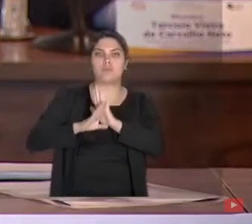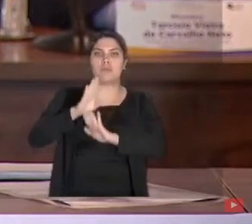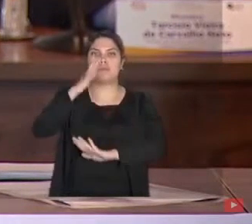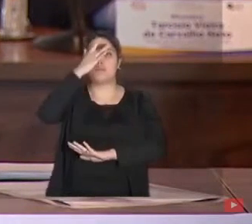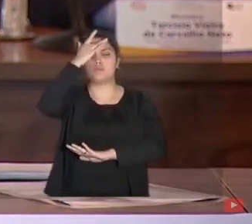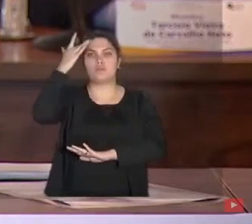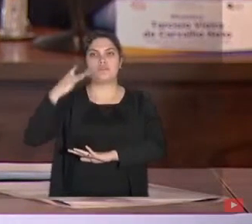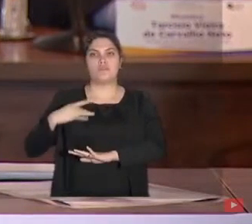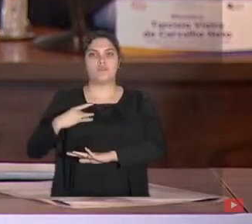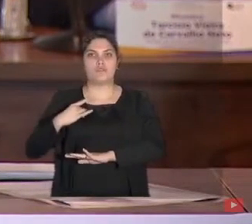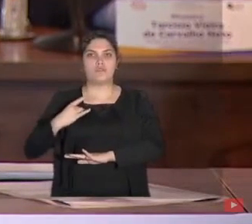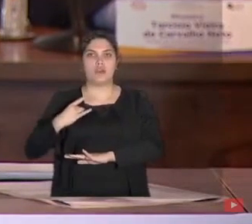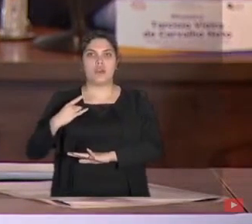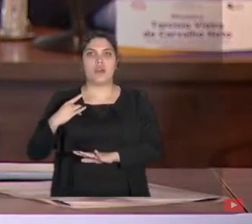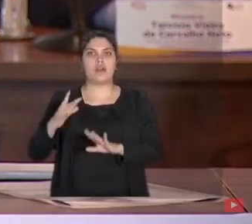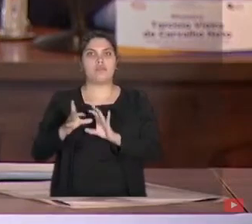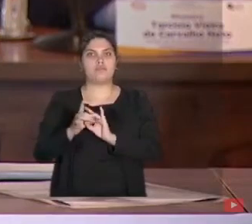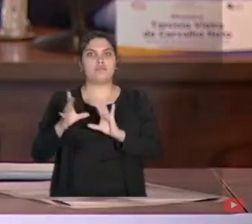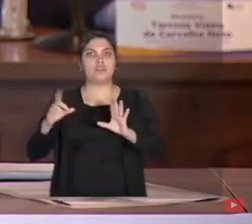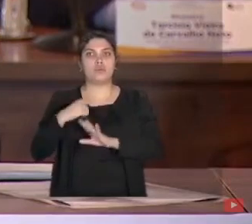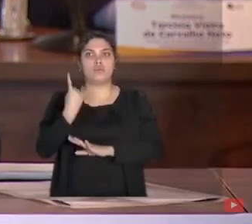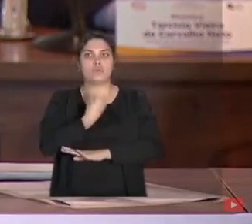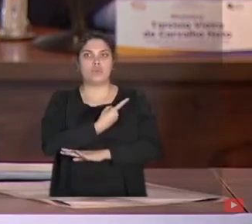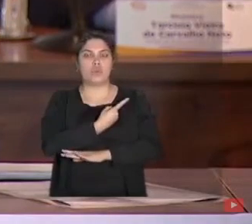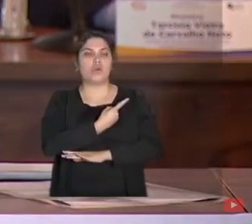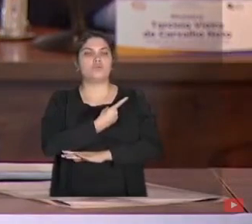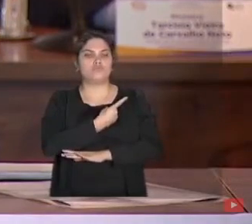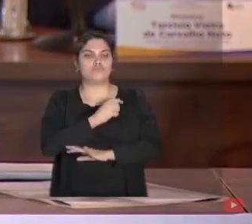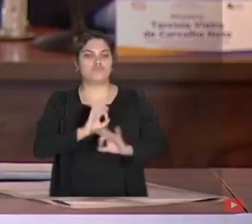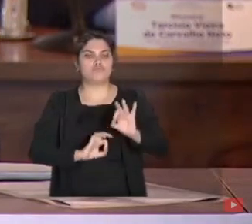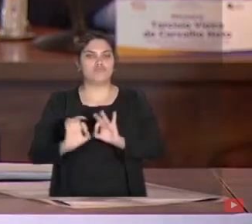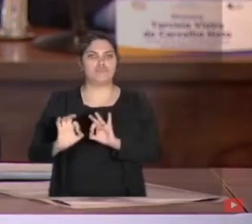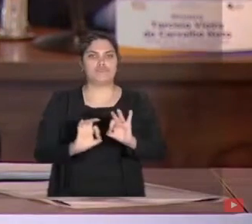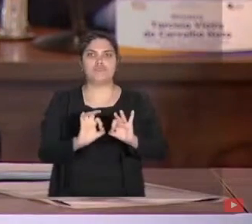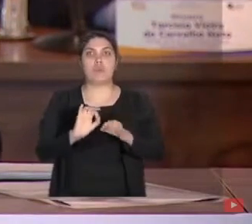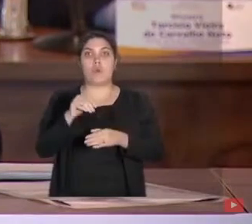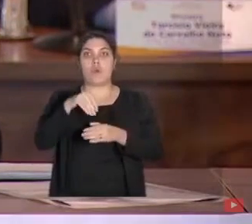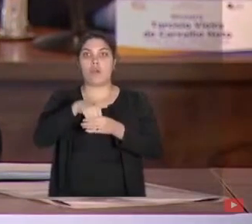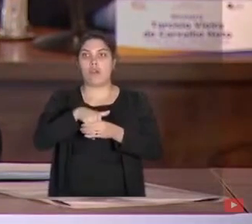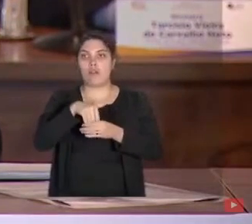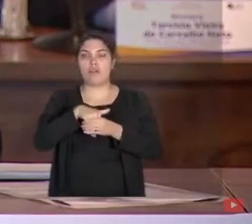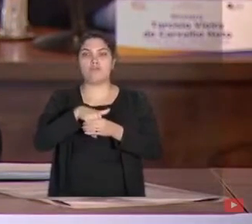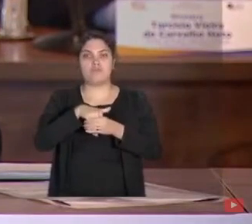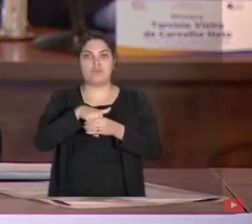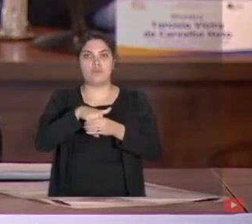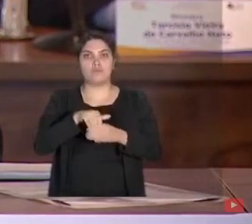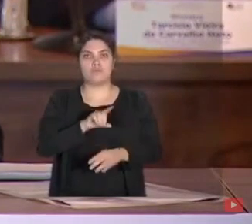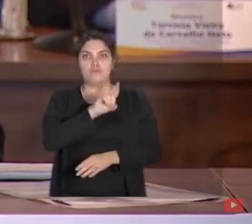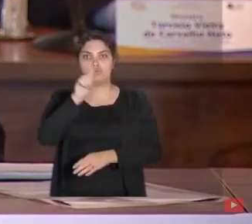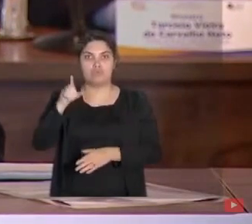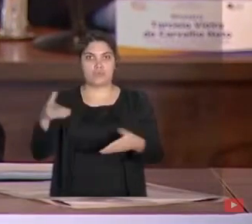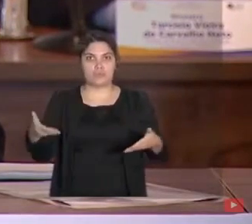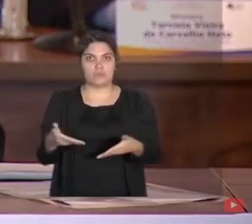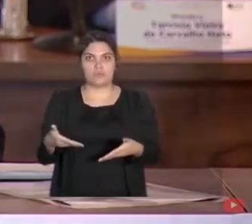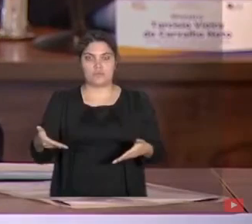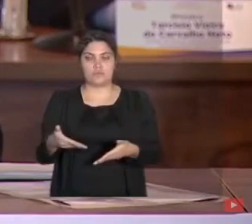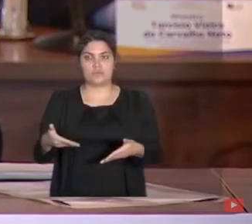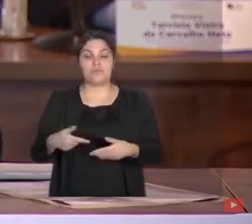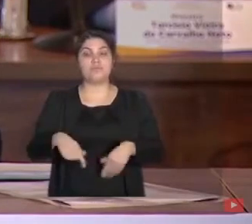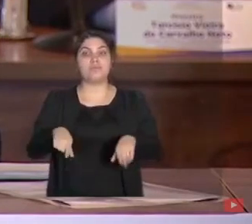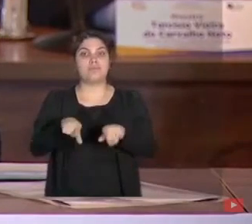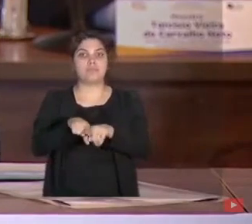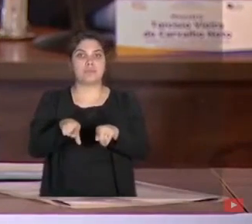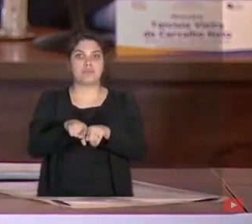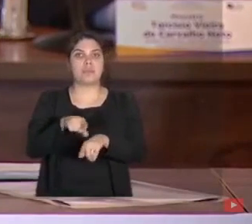voluntários, permitiram que nós realizássemos a contento as eleições na data de hoje. E